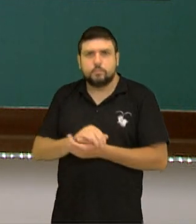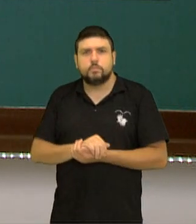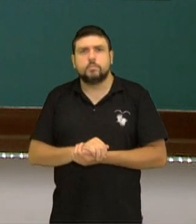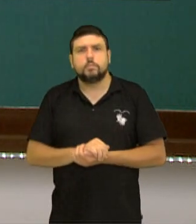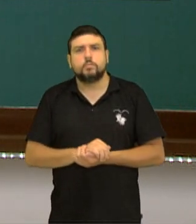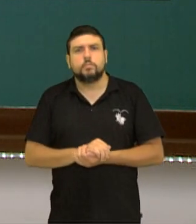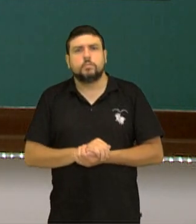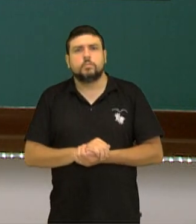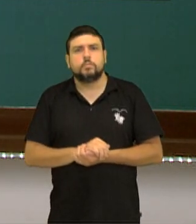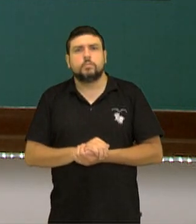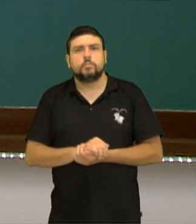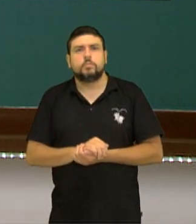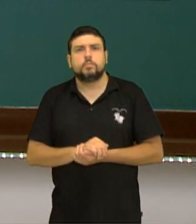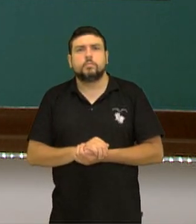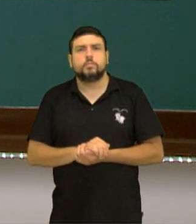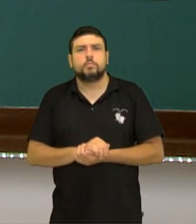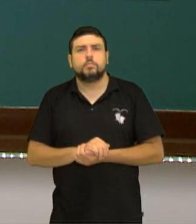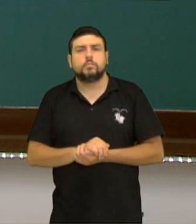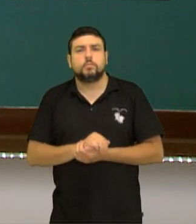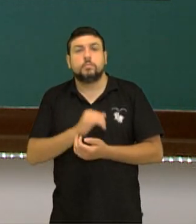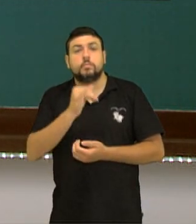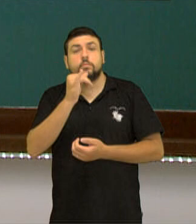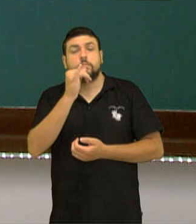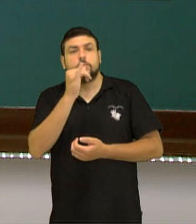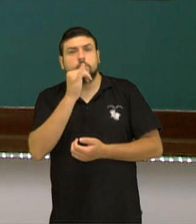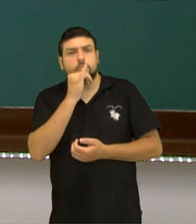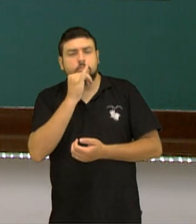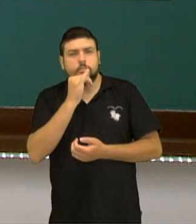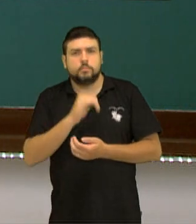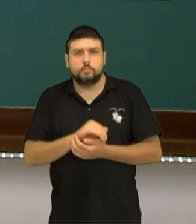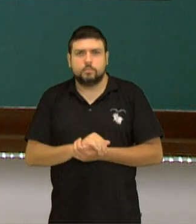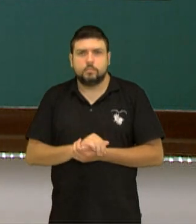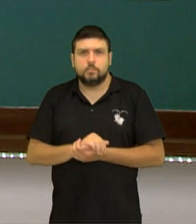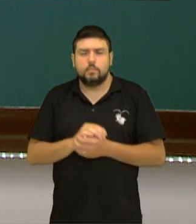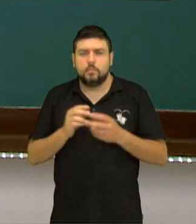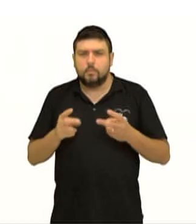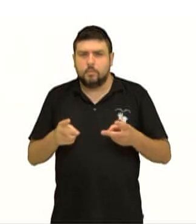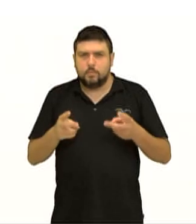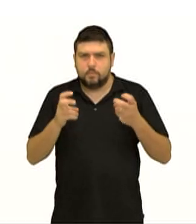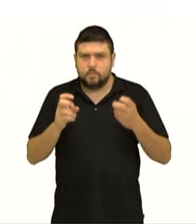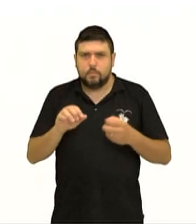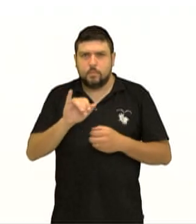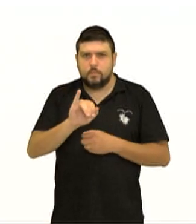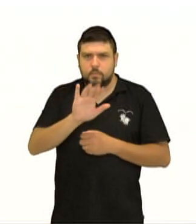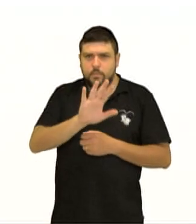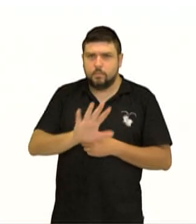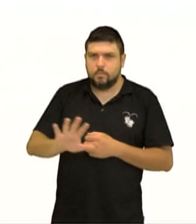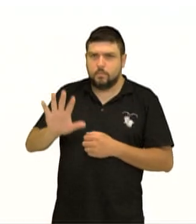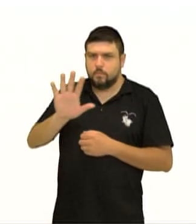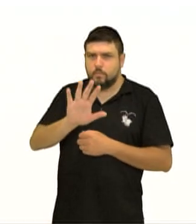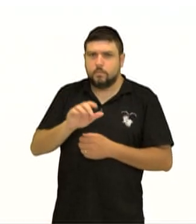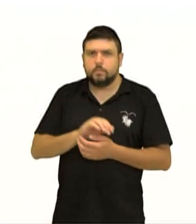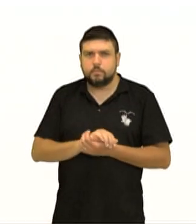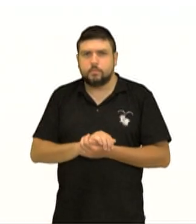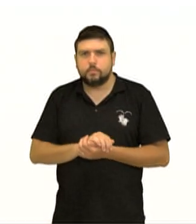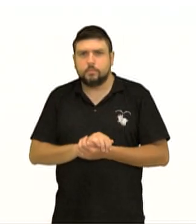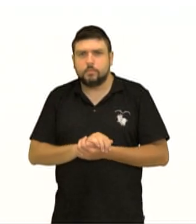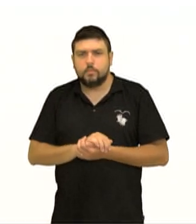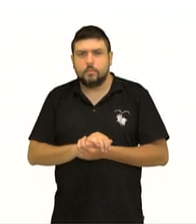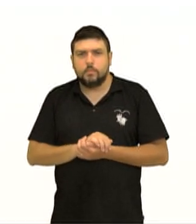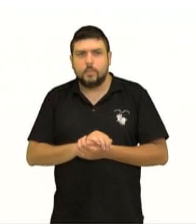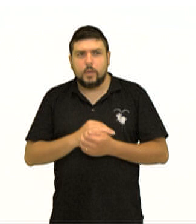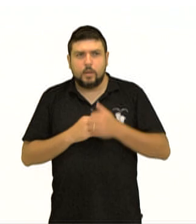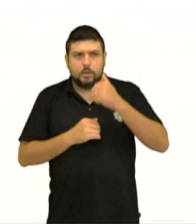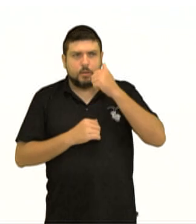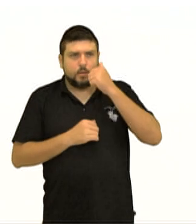alguém, tá? Por exemplo, repare na imagem que eu tenho aqui, né? Temos uma moça, tem um